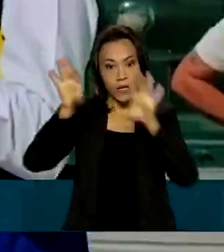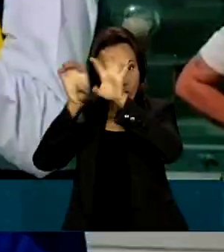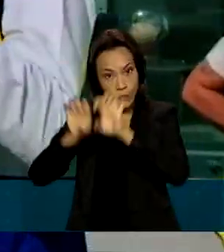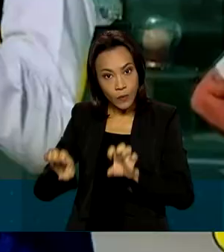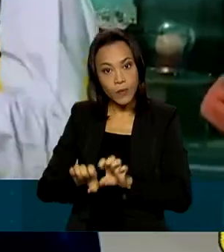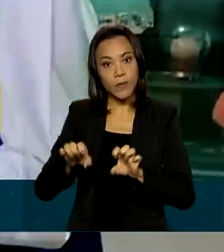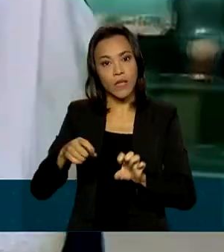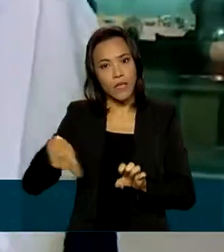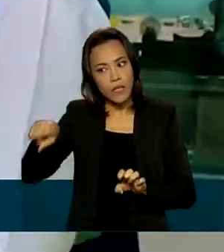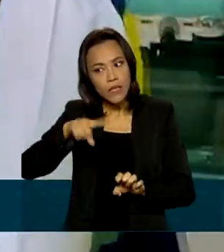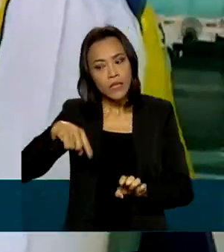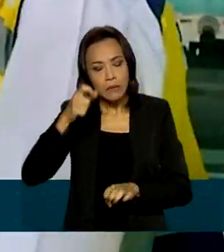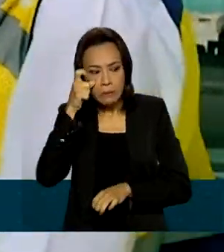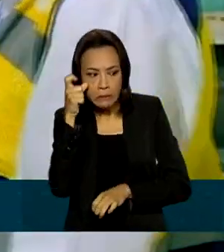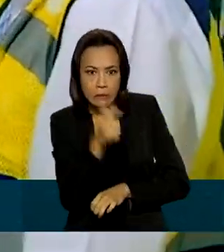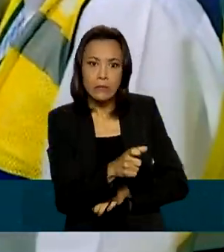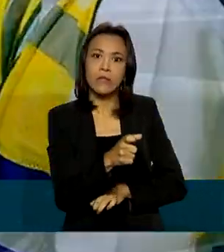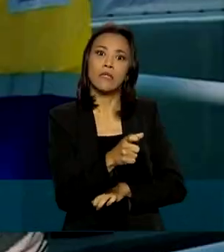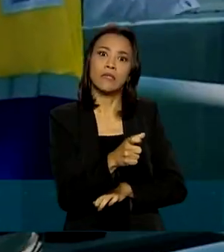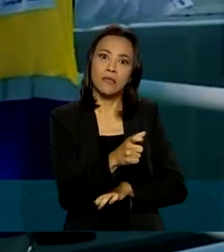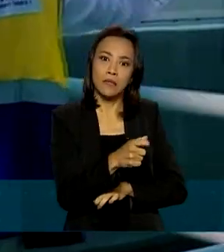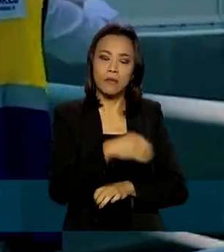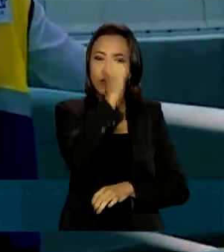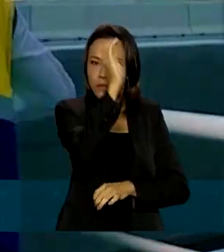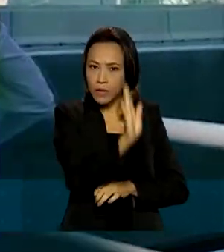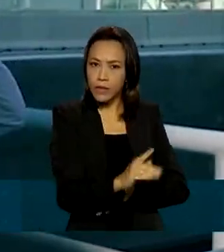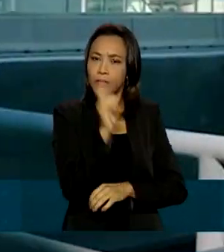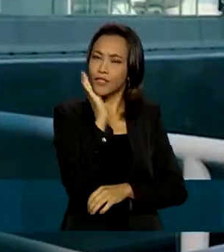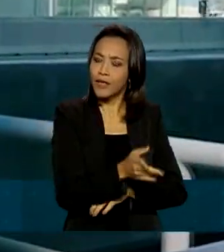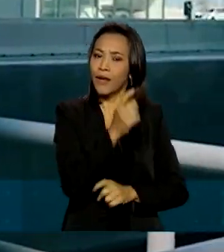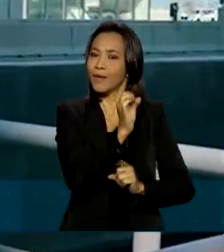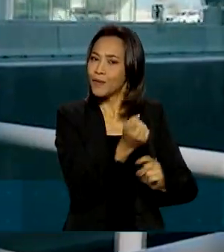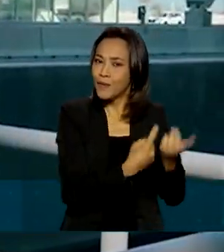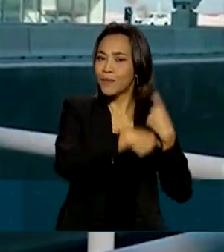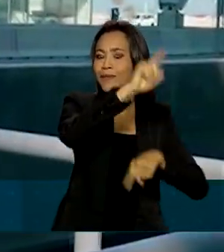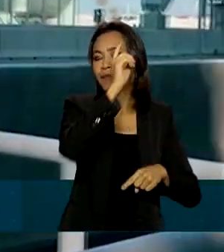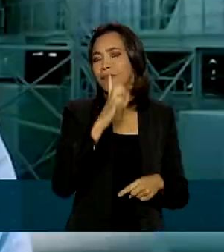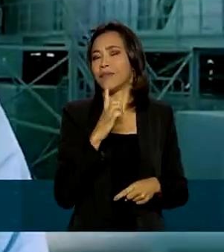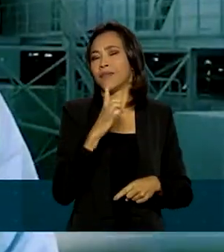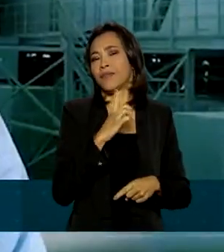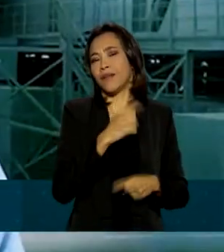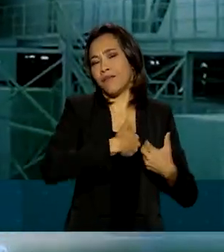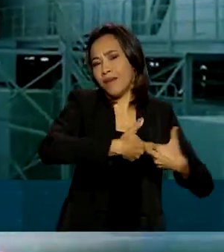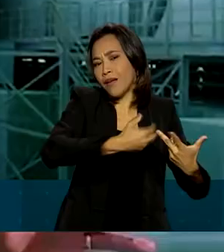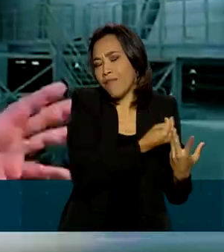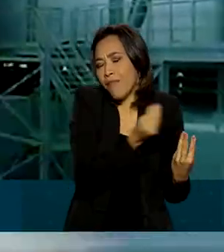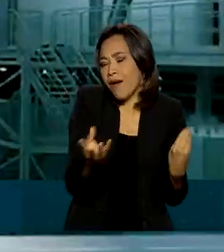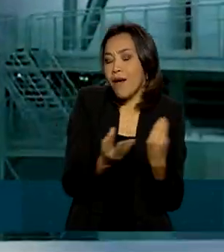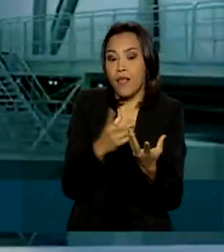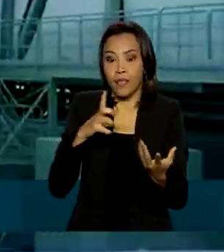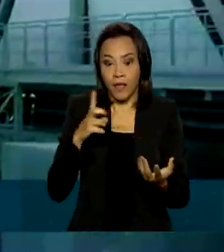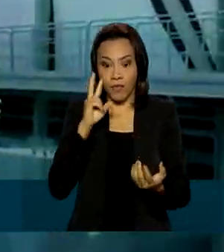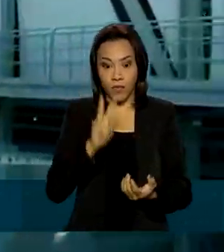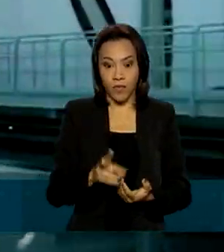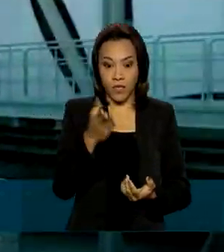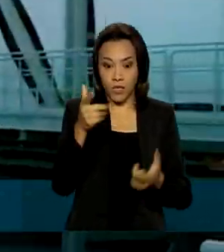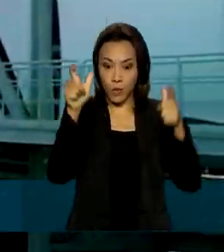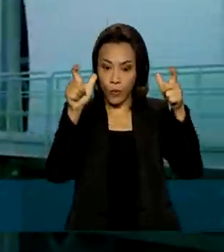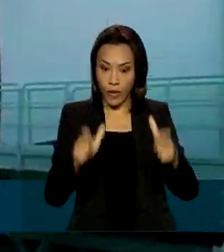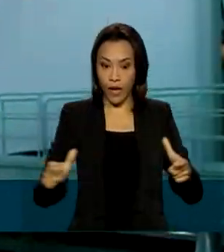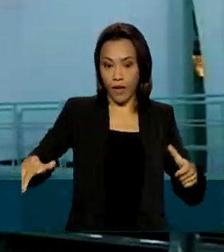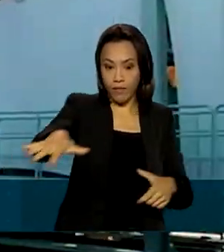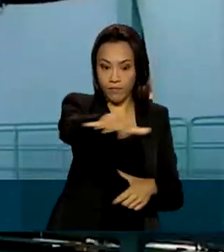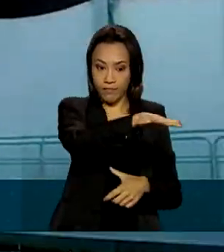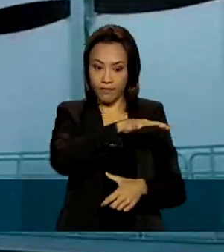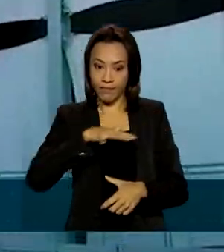grande interesse no programa de infraestrutura brasileiro, que já é um sucesso, que tem muitas entregas. Estamos aqui, inclusive, no terminal da Deep World, aqui em